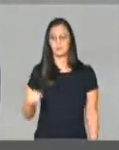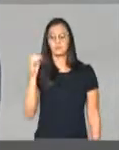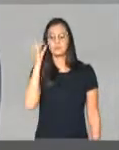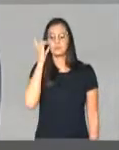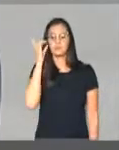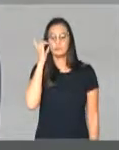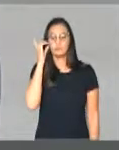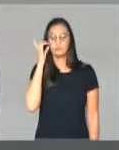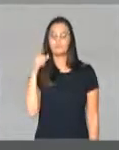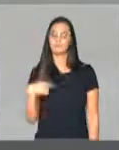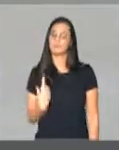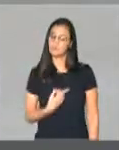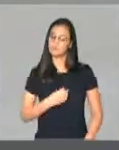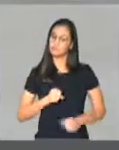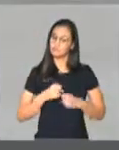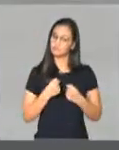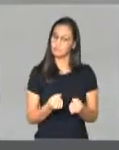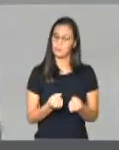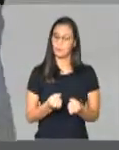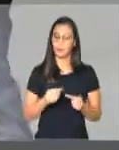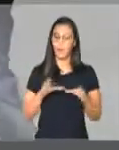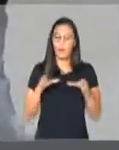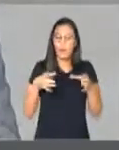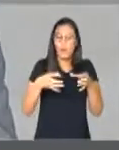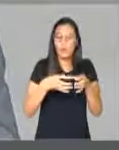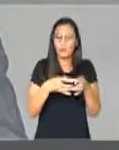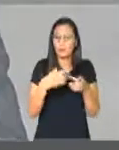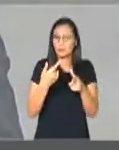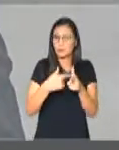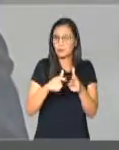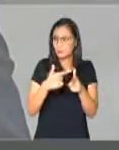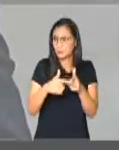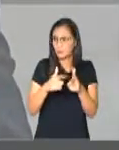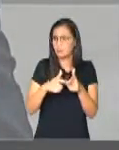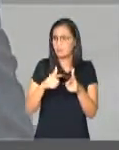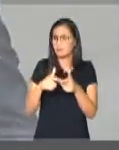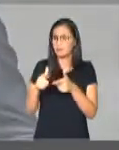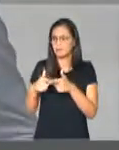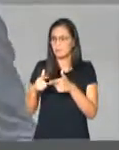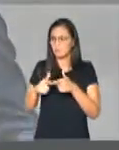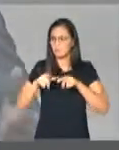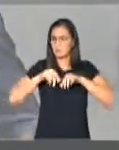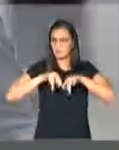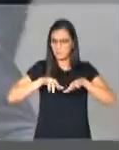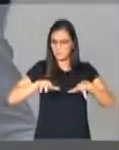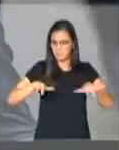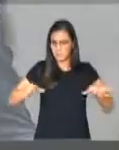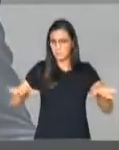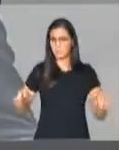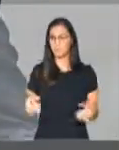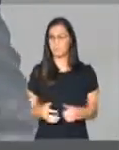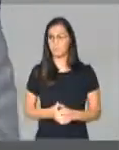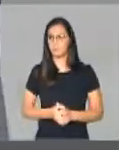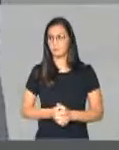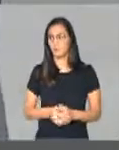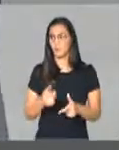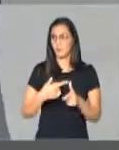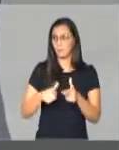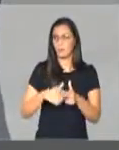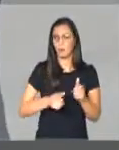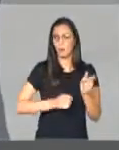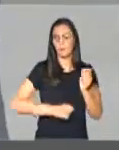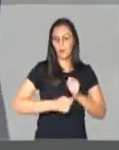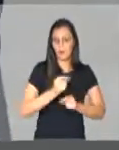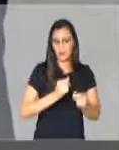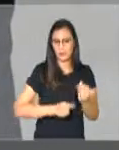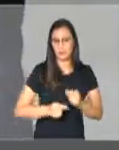nós enfrentamos um conjunto de crises que se agudizaram, a saber, a crise econômica, com um flagelo